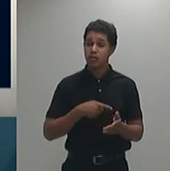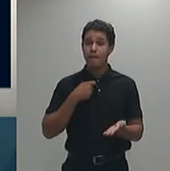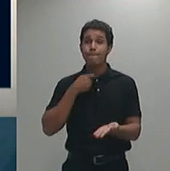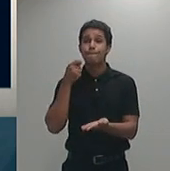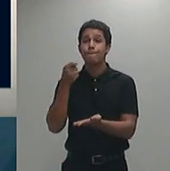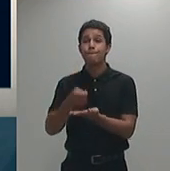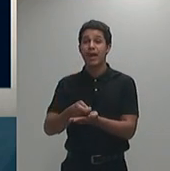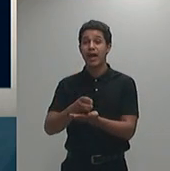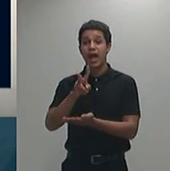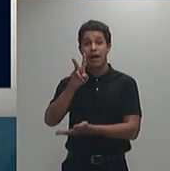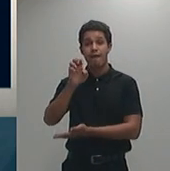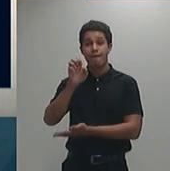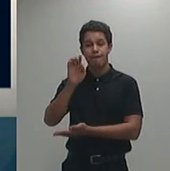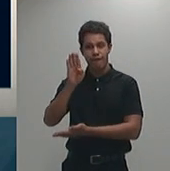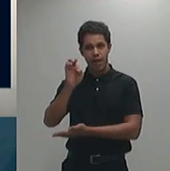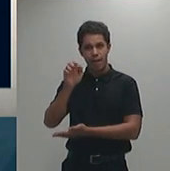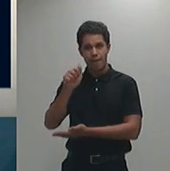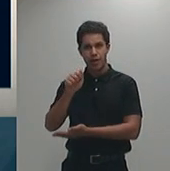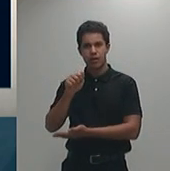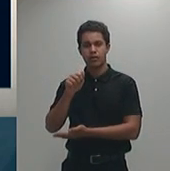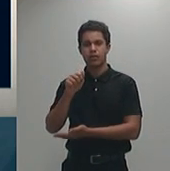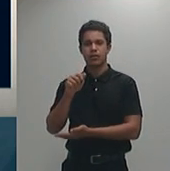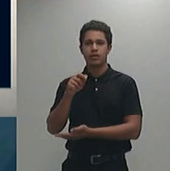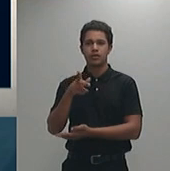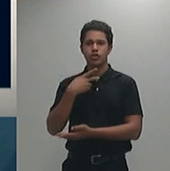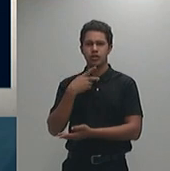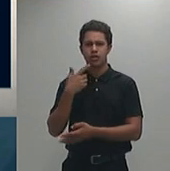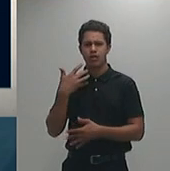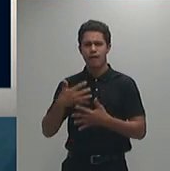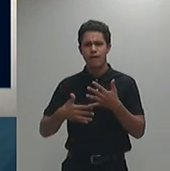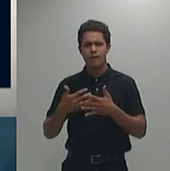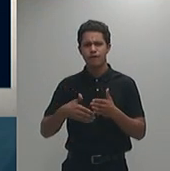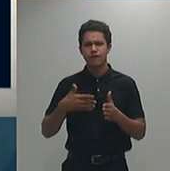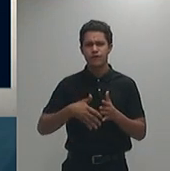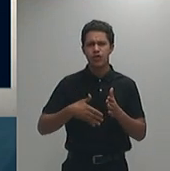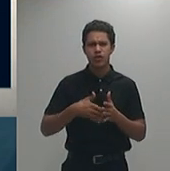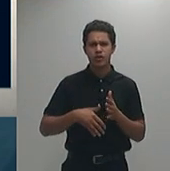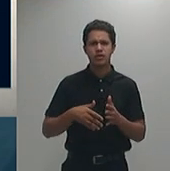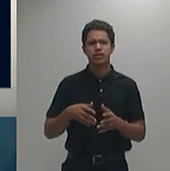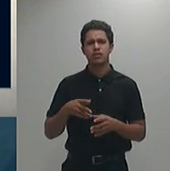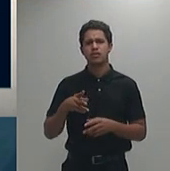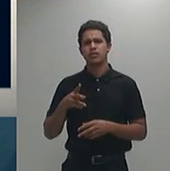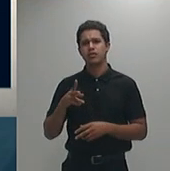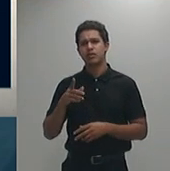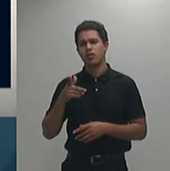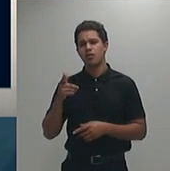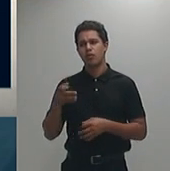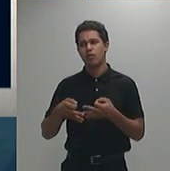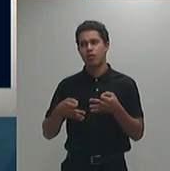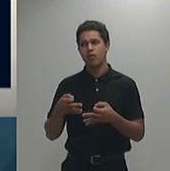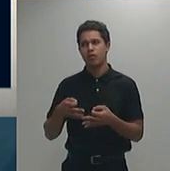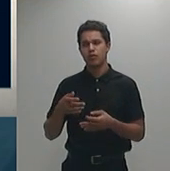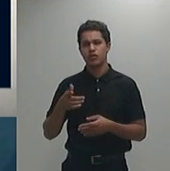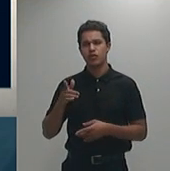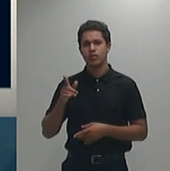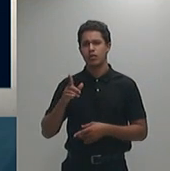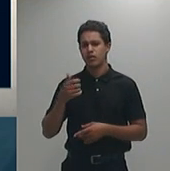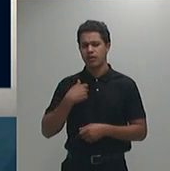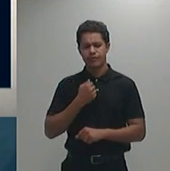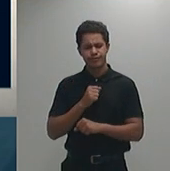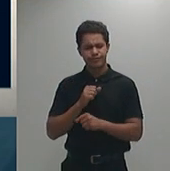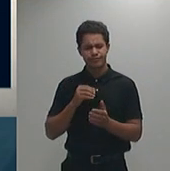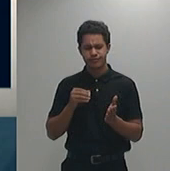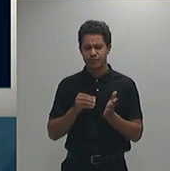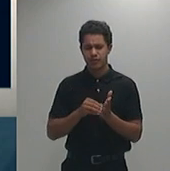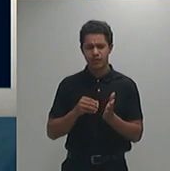sucumbencial ao argumento de violação manifesta de Norma Jurídica é imprescindível que